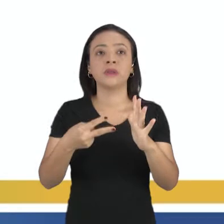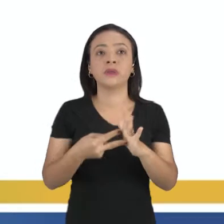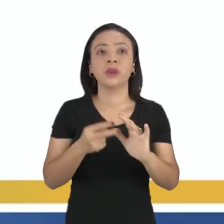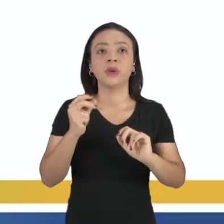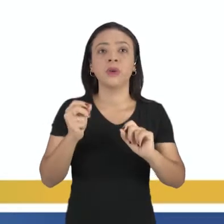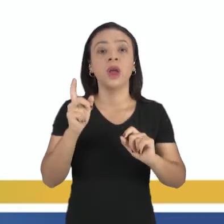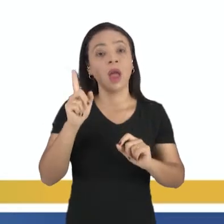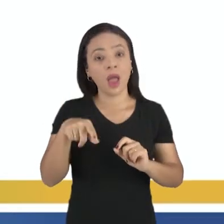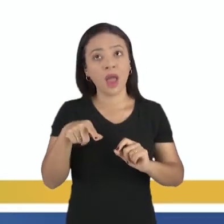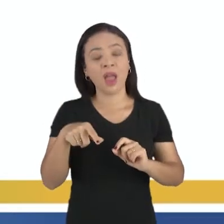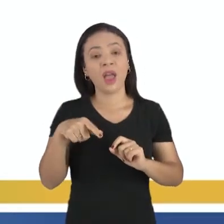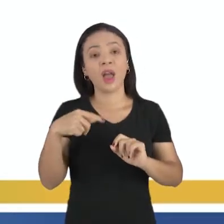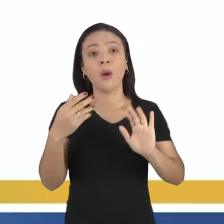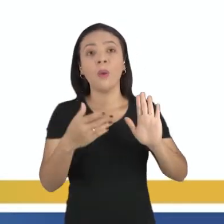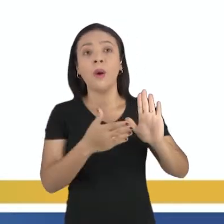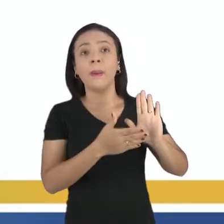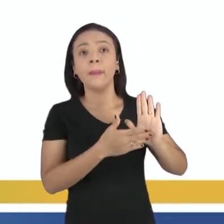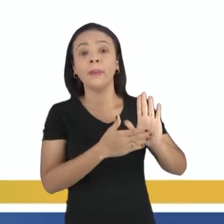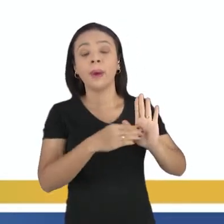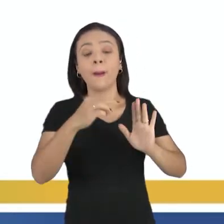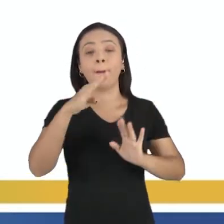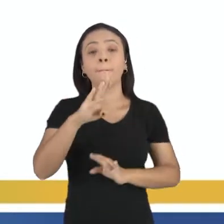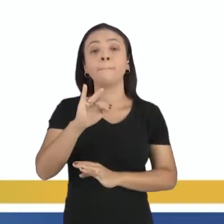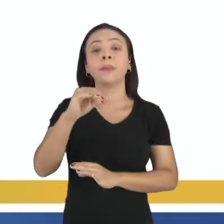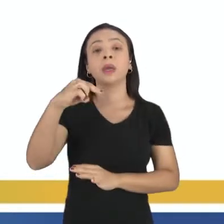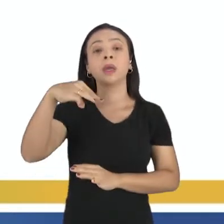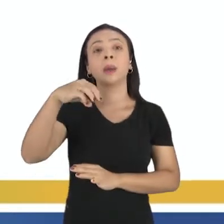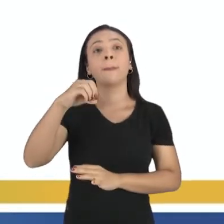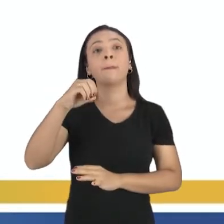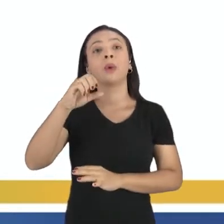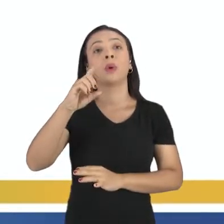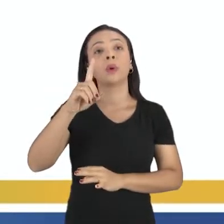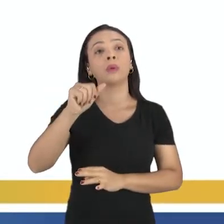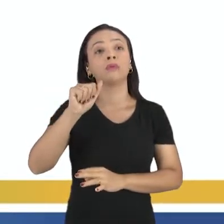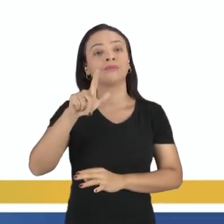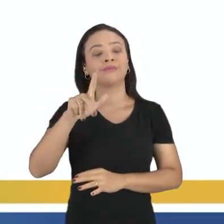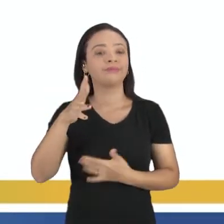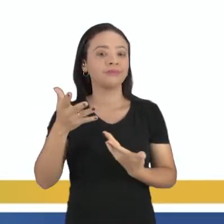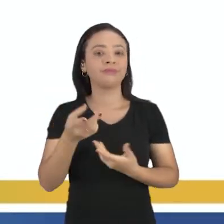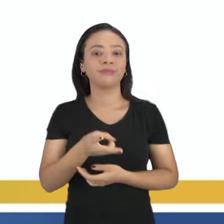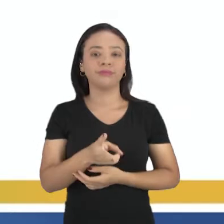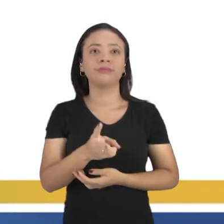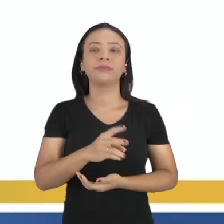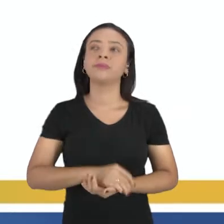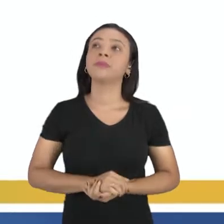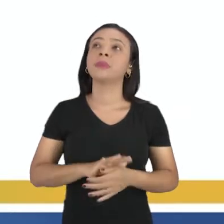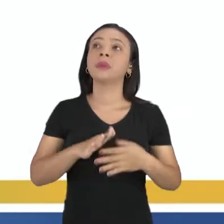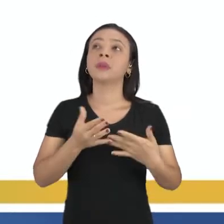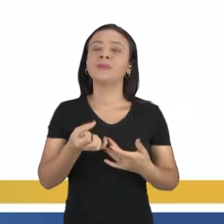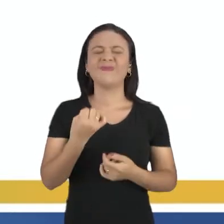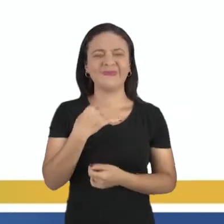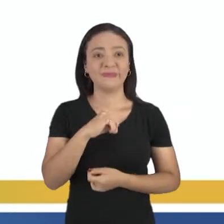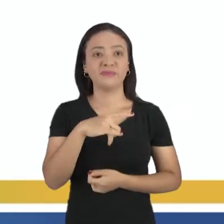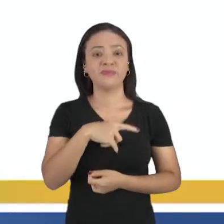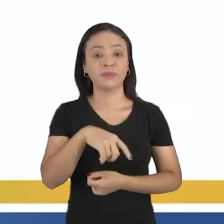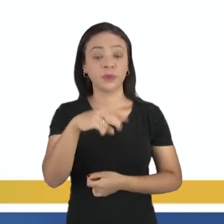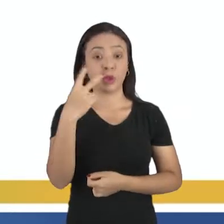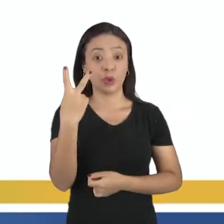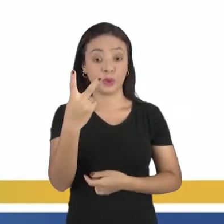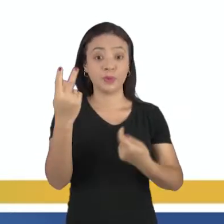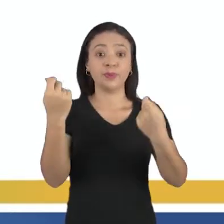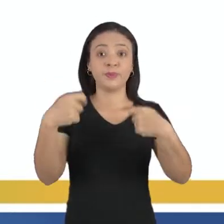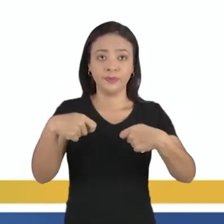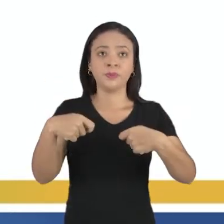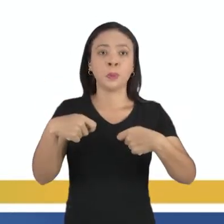então que trata-se de uma amostra bimodal, e assim por diante. Então, se temos ali, duas